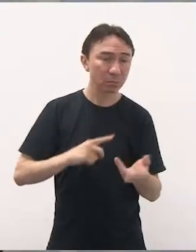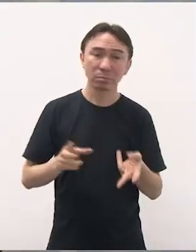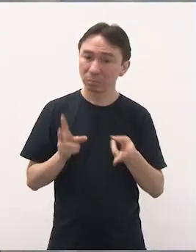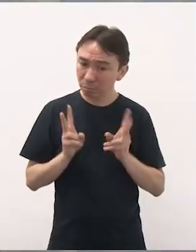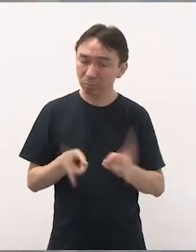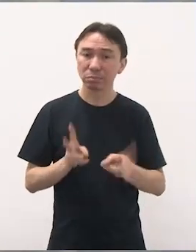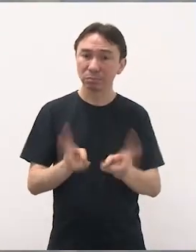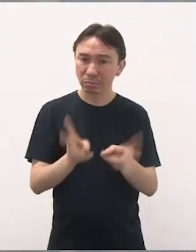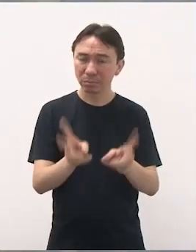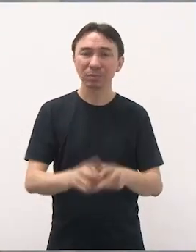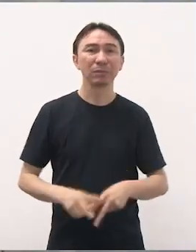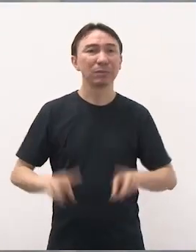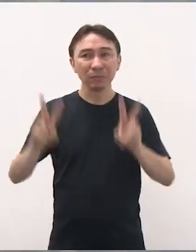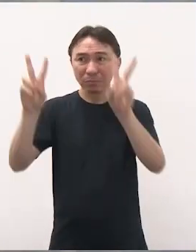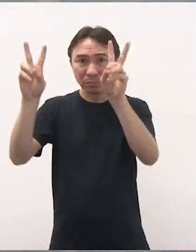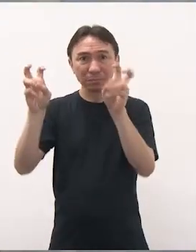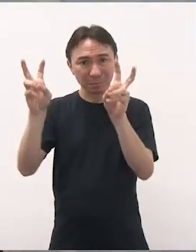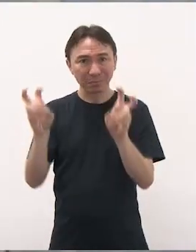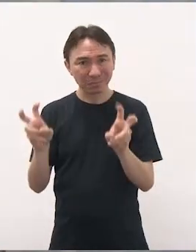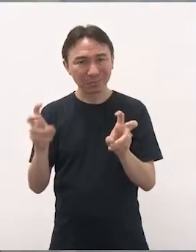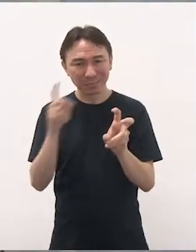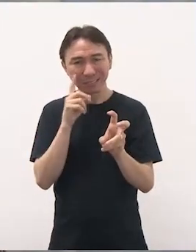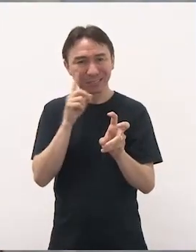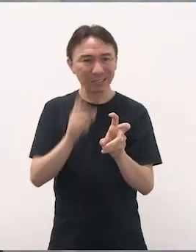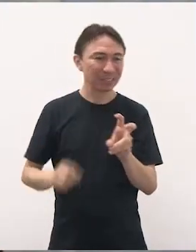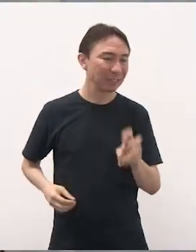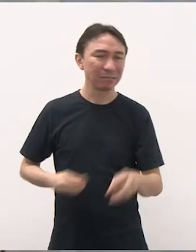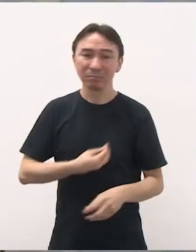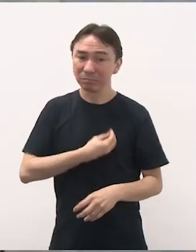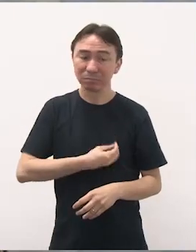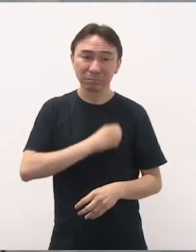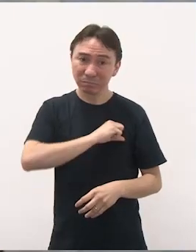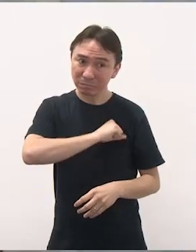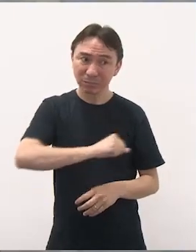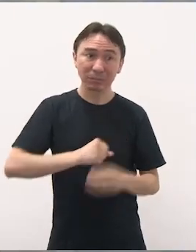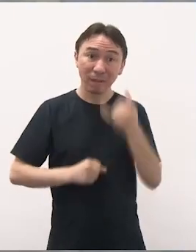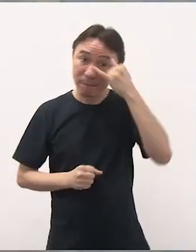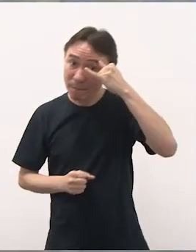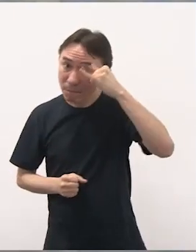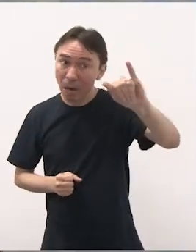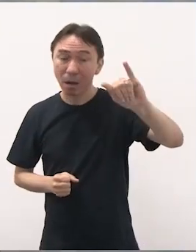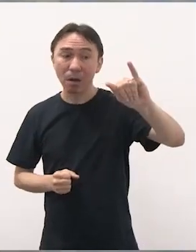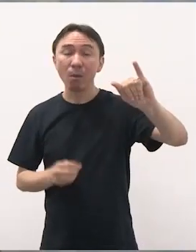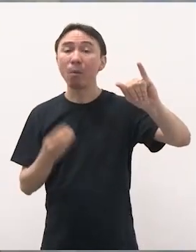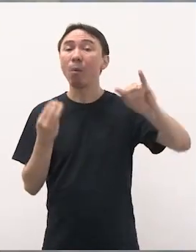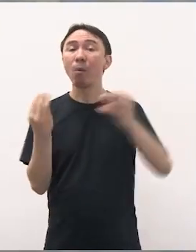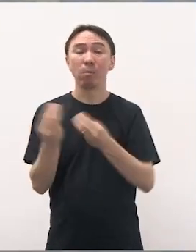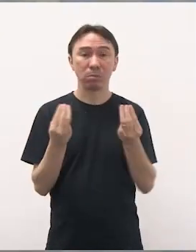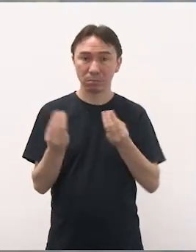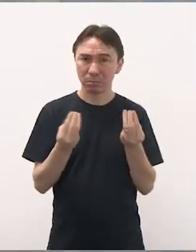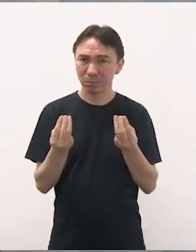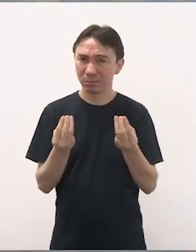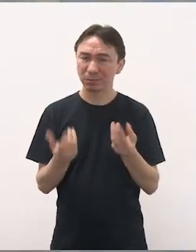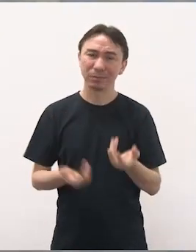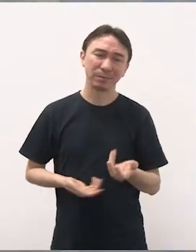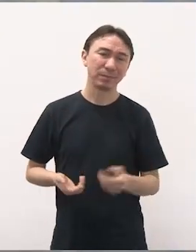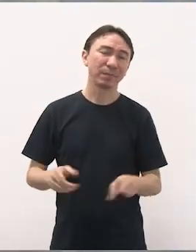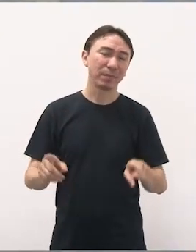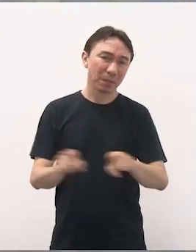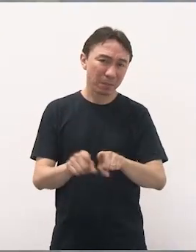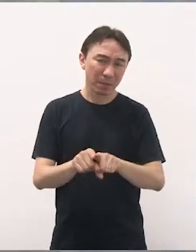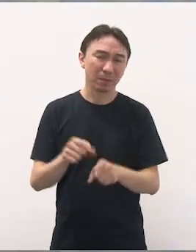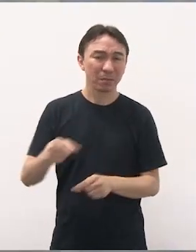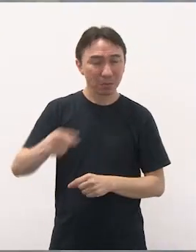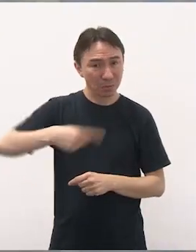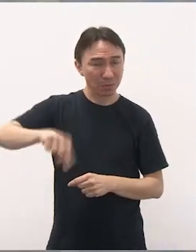tema, né, da prevenção do suicídio. E aí, em razão, né, de chegarmos